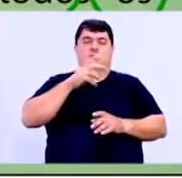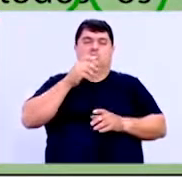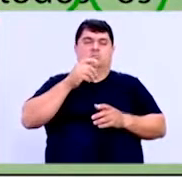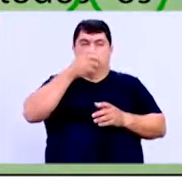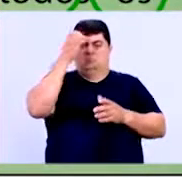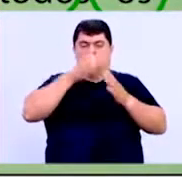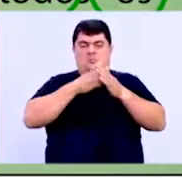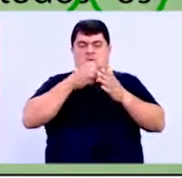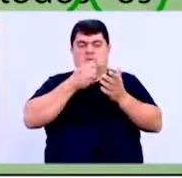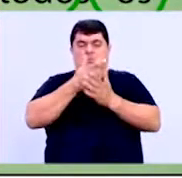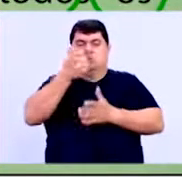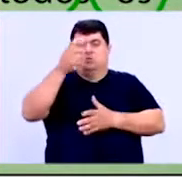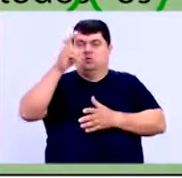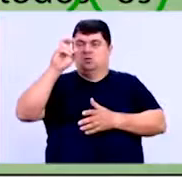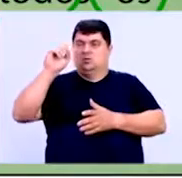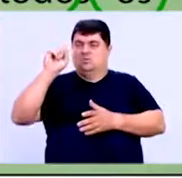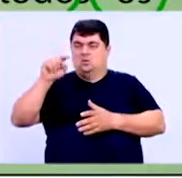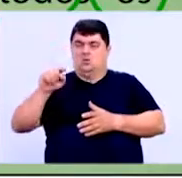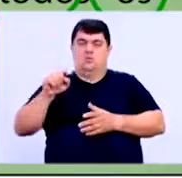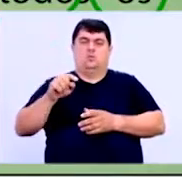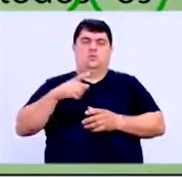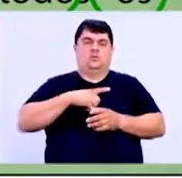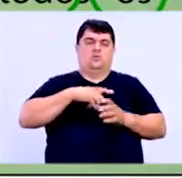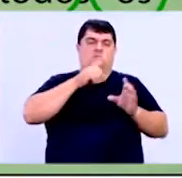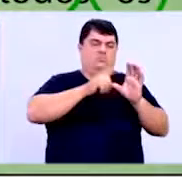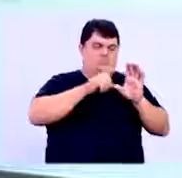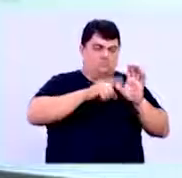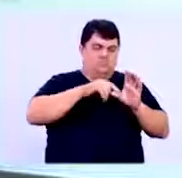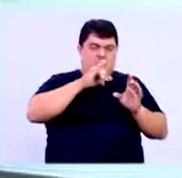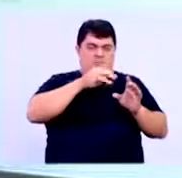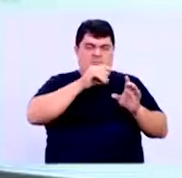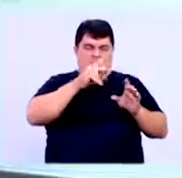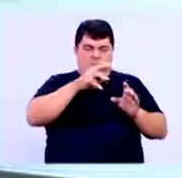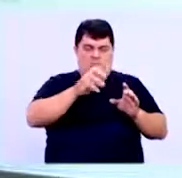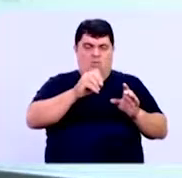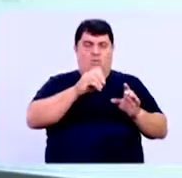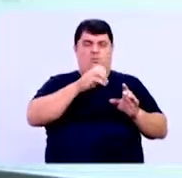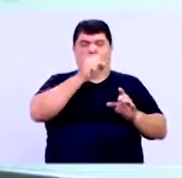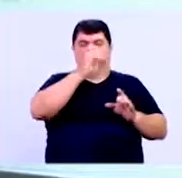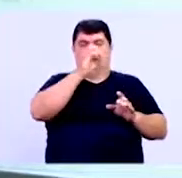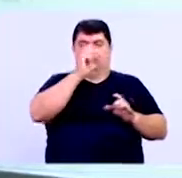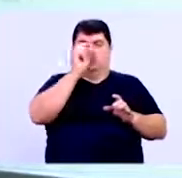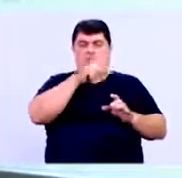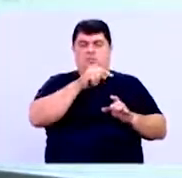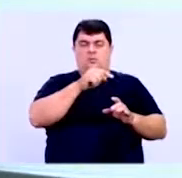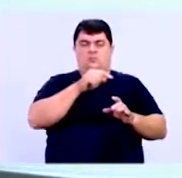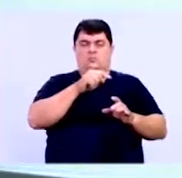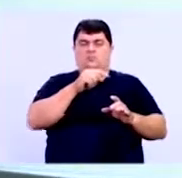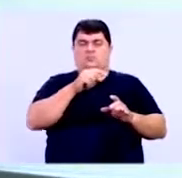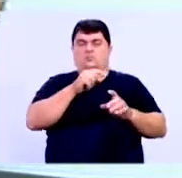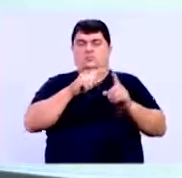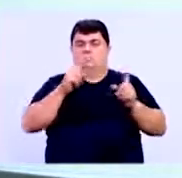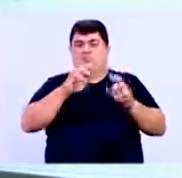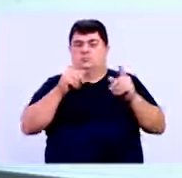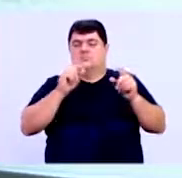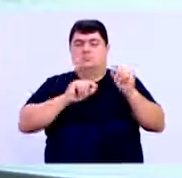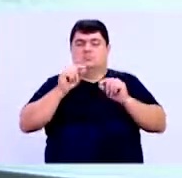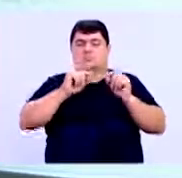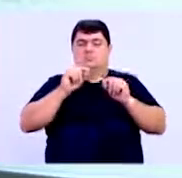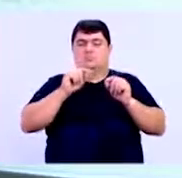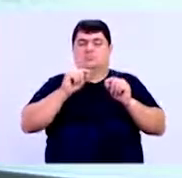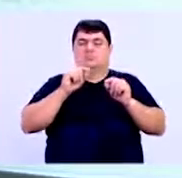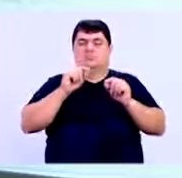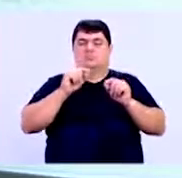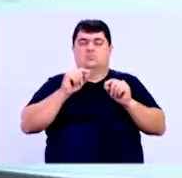empresa, você teve de despesas e custos e impostos 80 mil, e aí essa diferença do